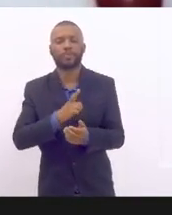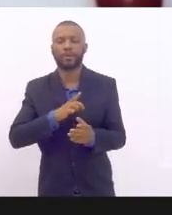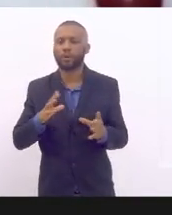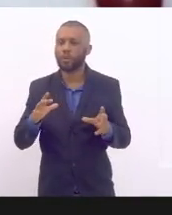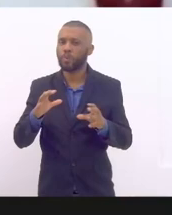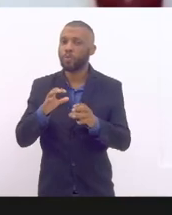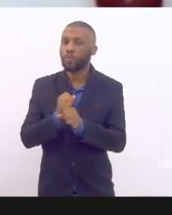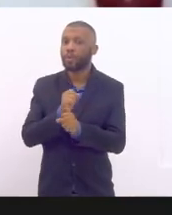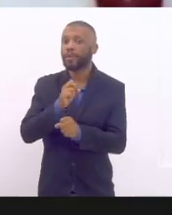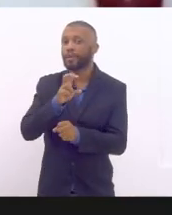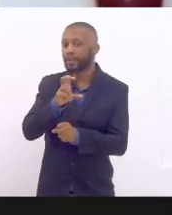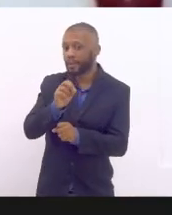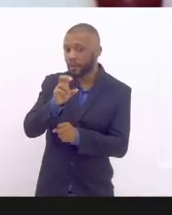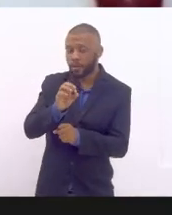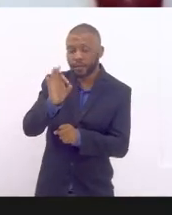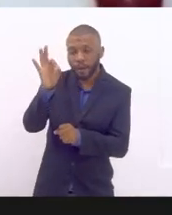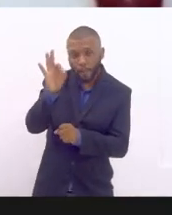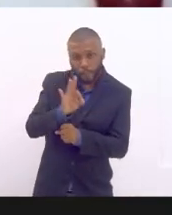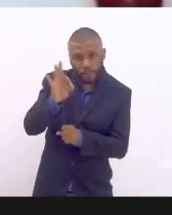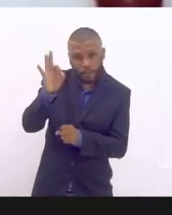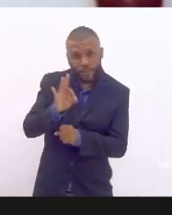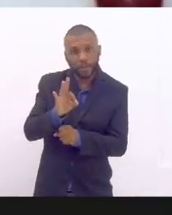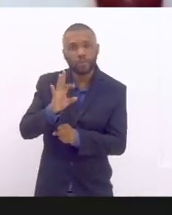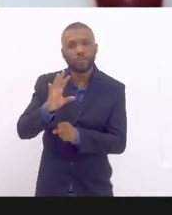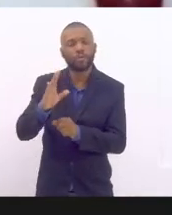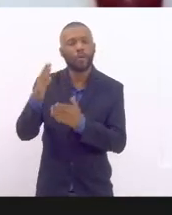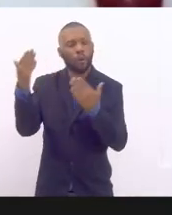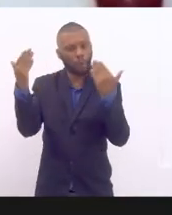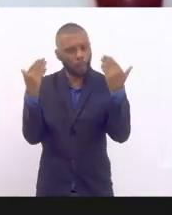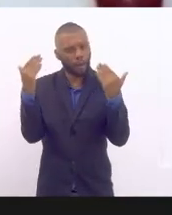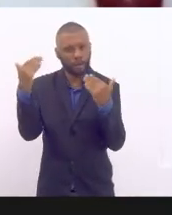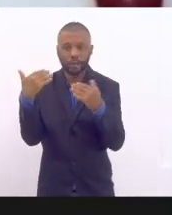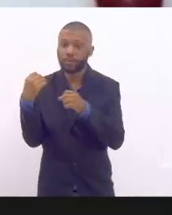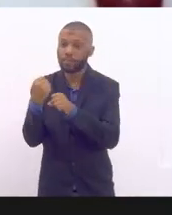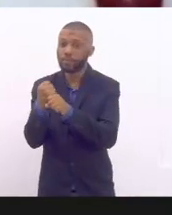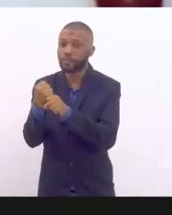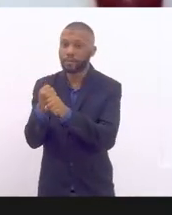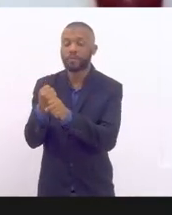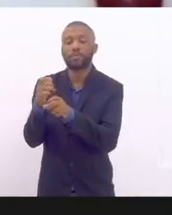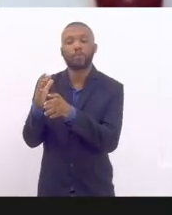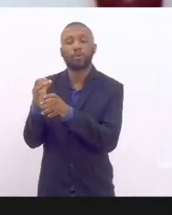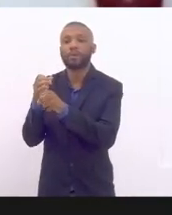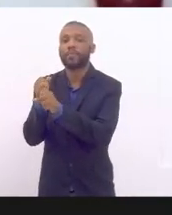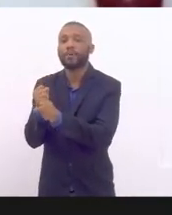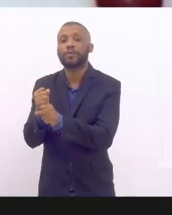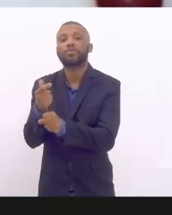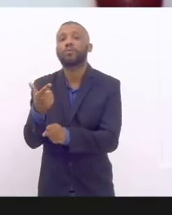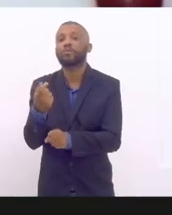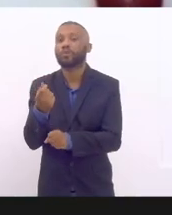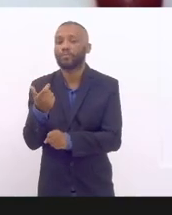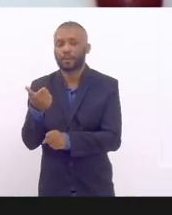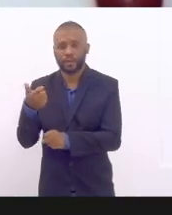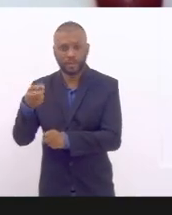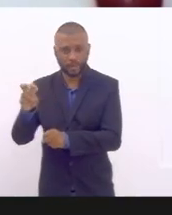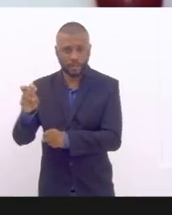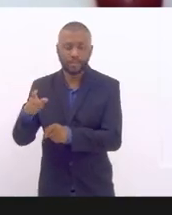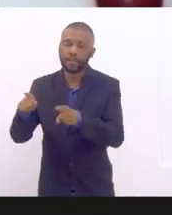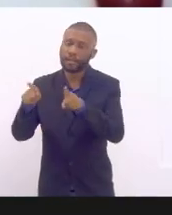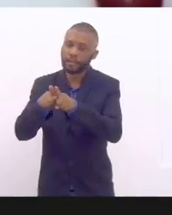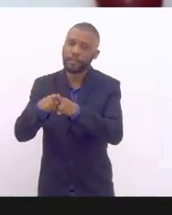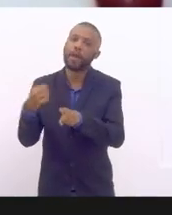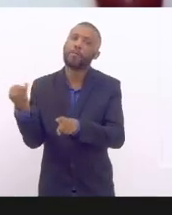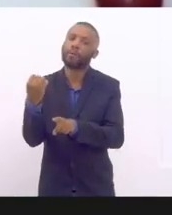50 por cento do nosso orçamento é de 2015 é deve-se destacar também